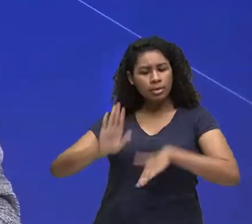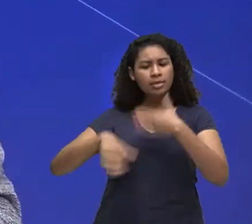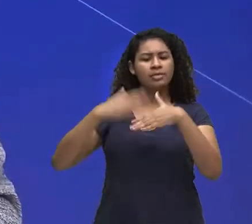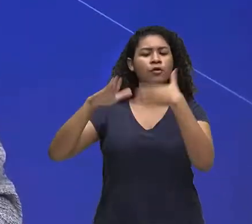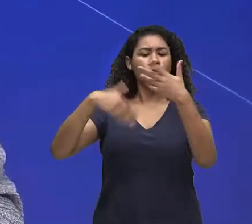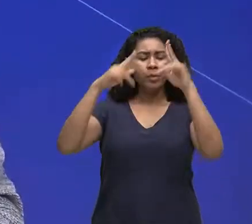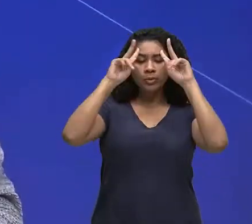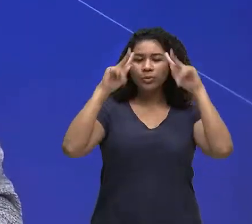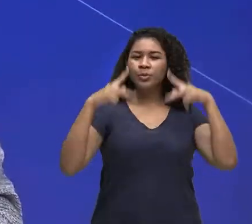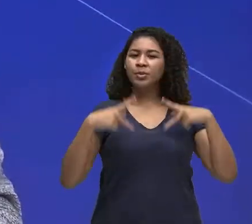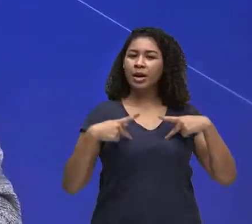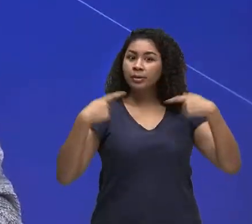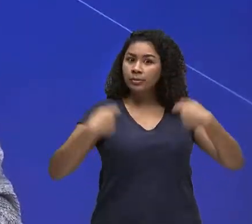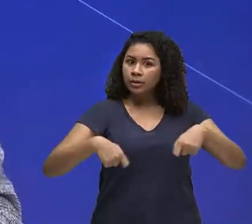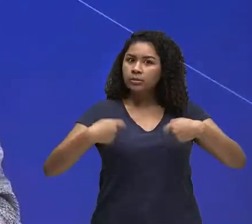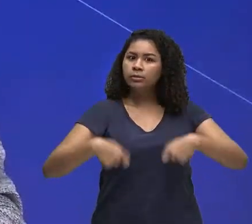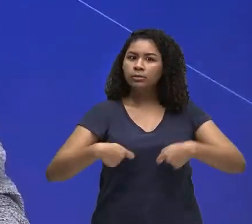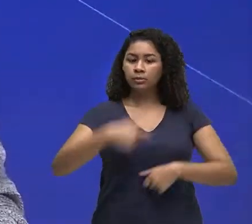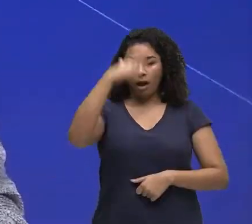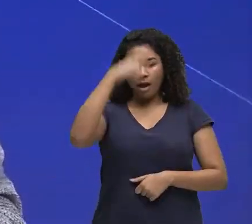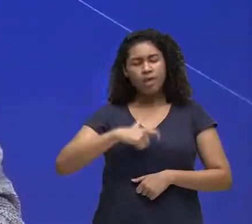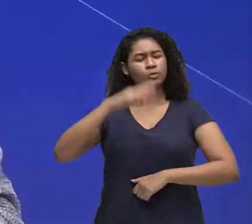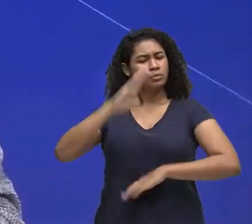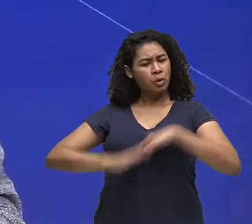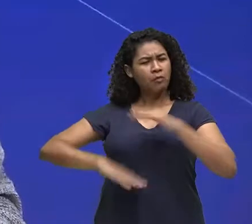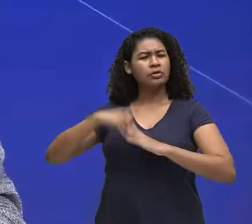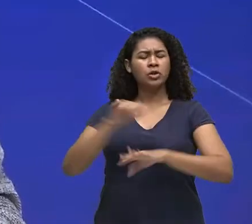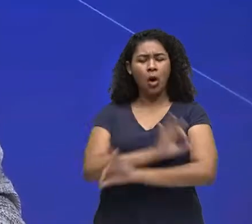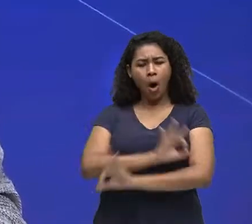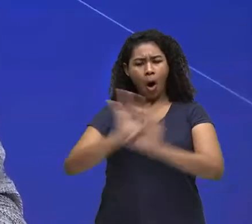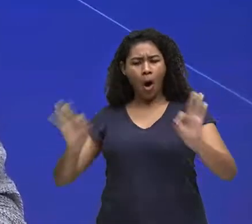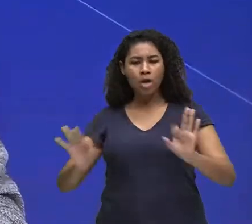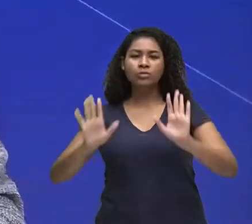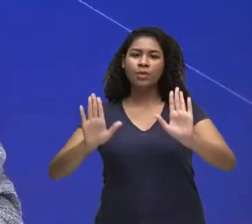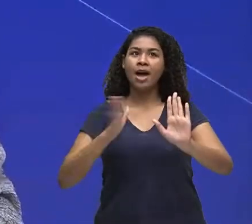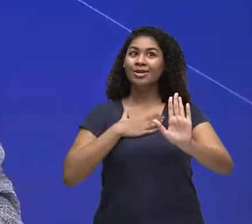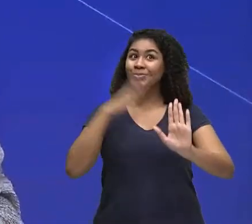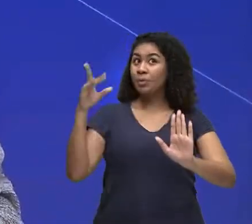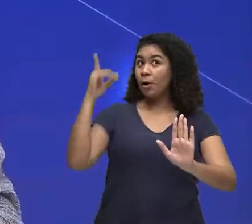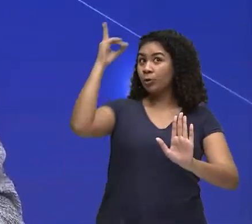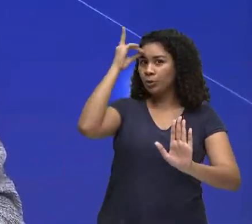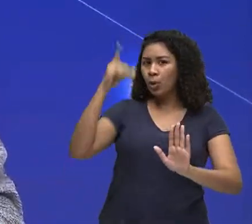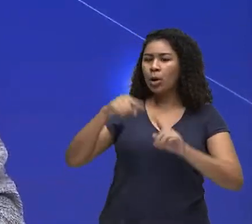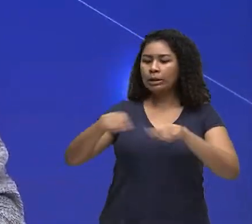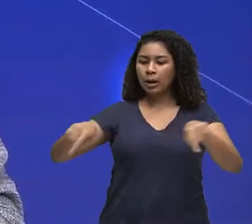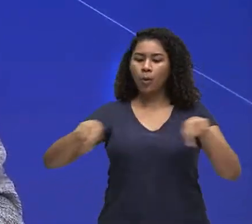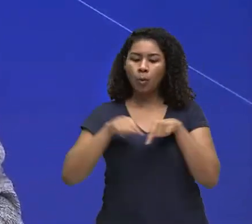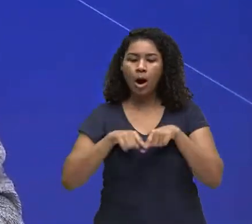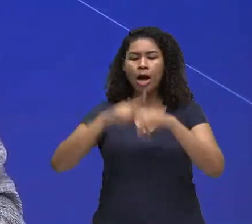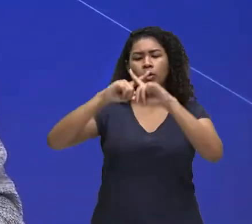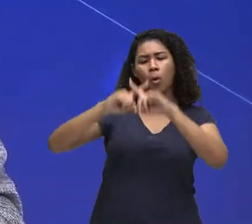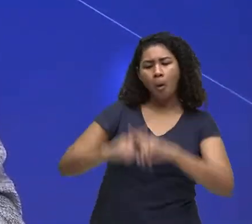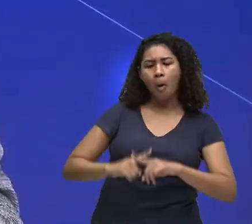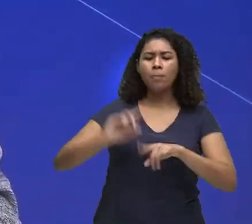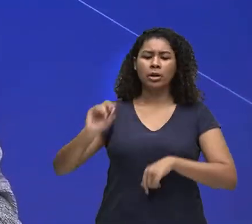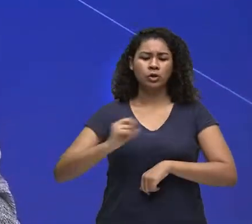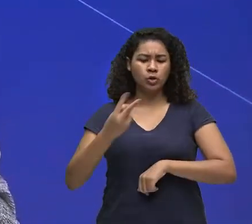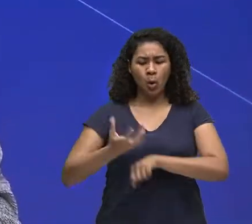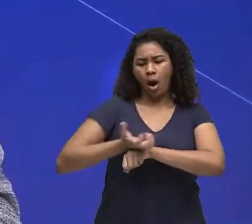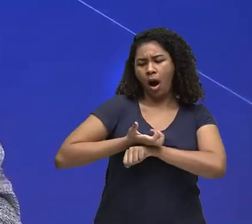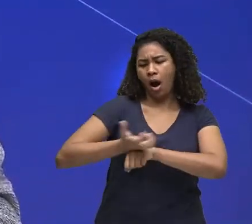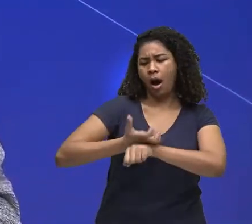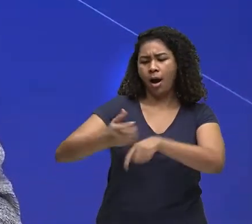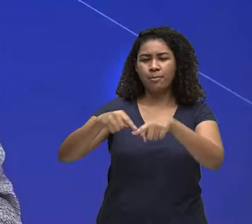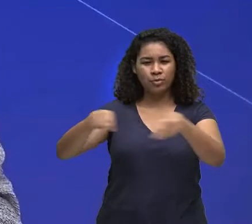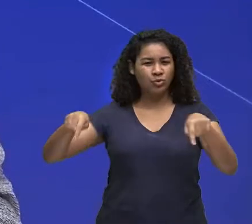humano também. Eu posso ser um excelente atleta e eu vou manifestar meu dom em quadra, em campo, arena, seja onde eu